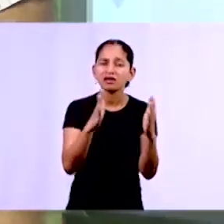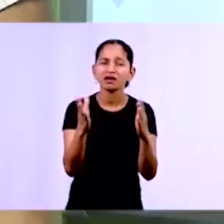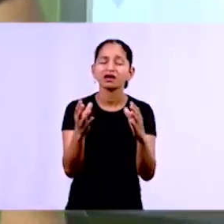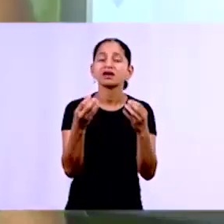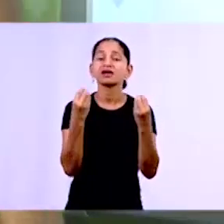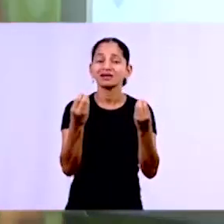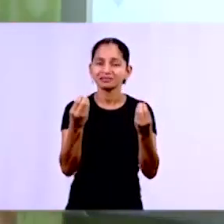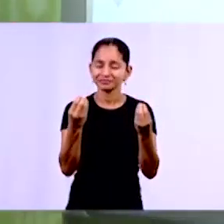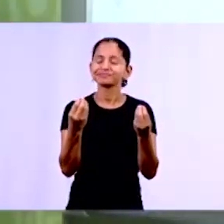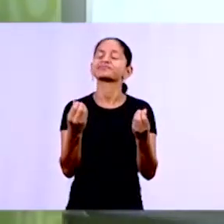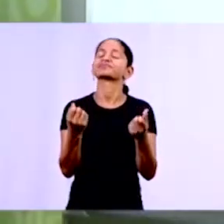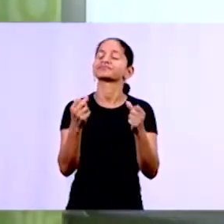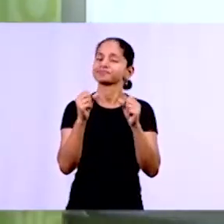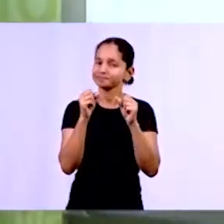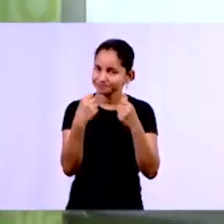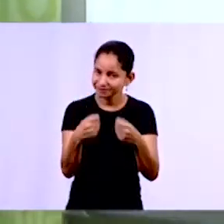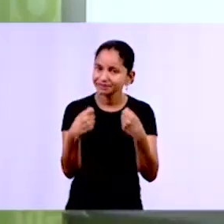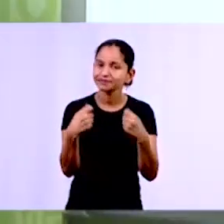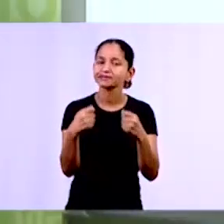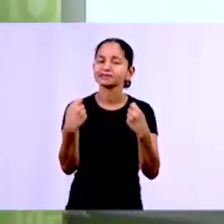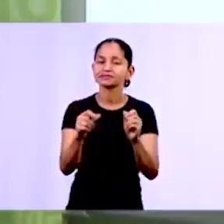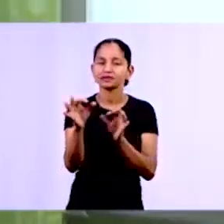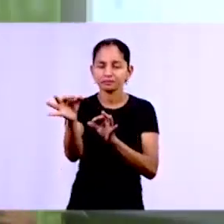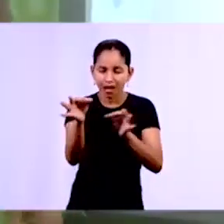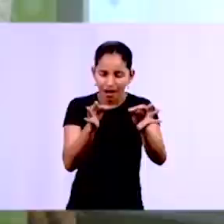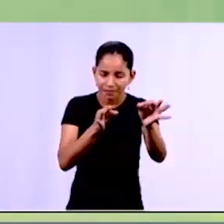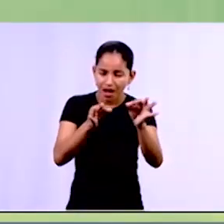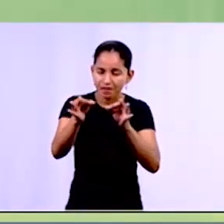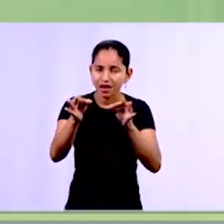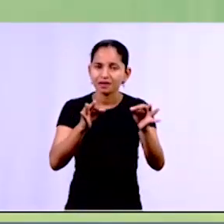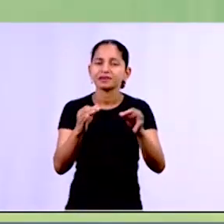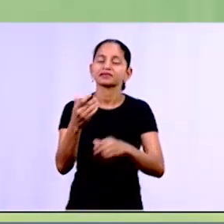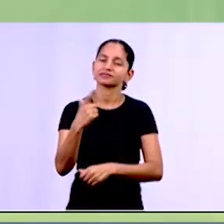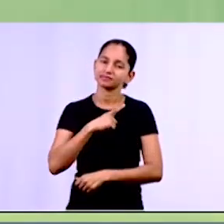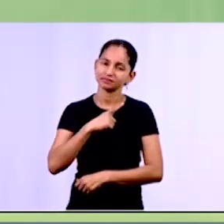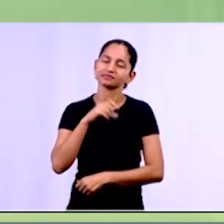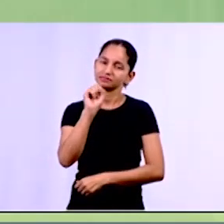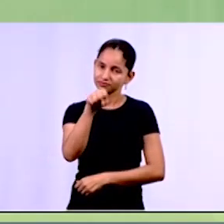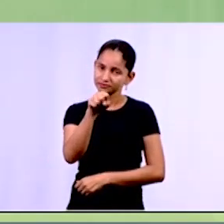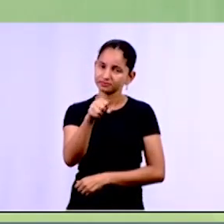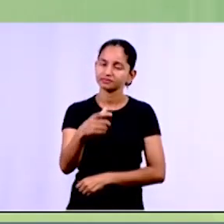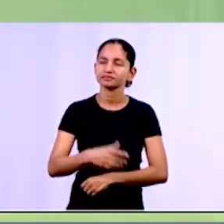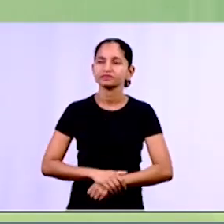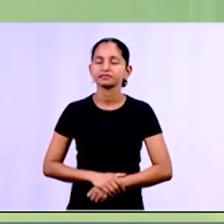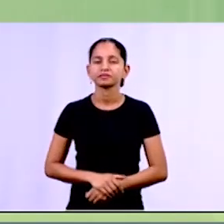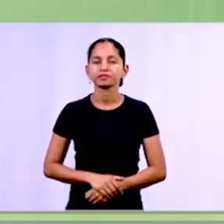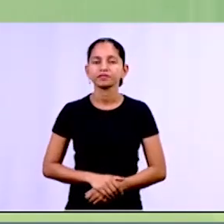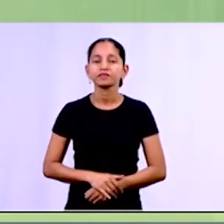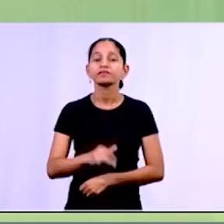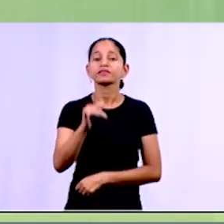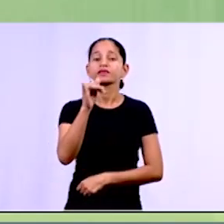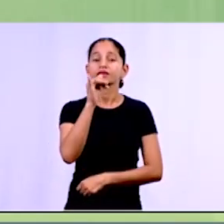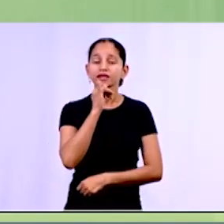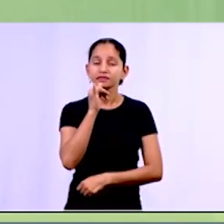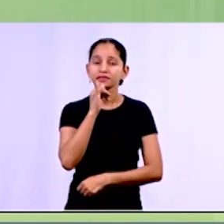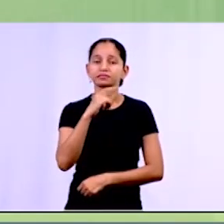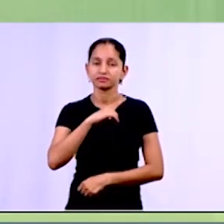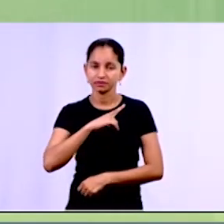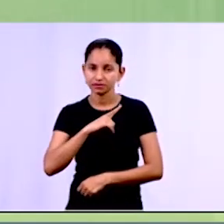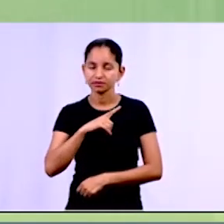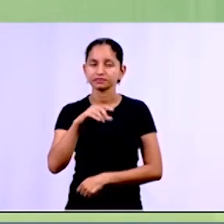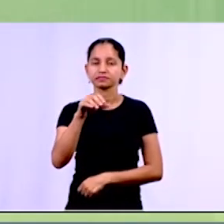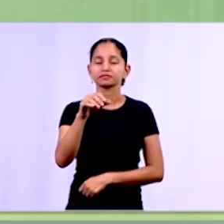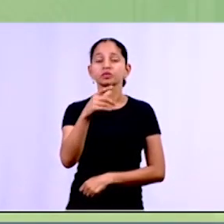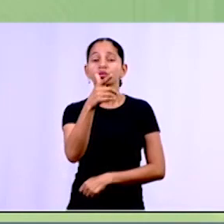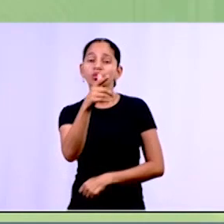de um pouquinho mais de poder aí, a gente chama aí de workstation. Então vamos ver aqui, nós temos aqui servidores e